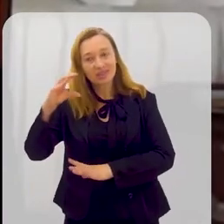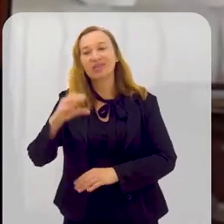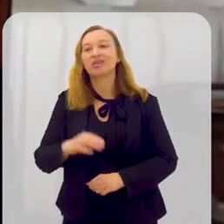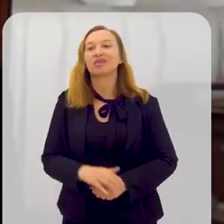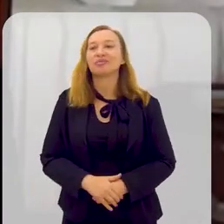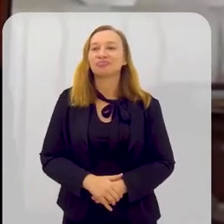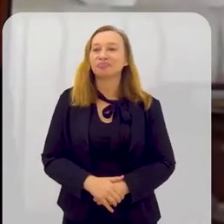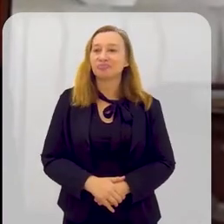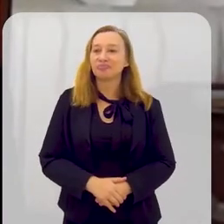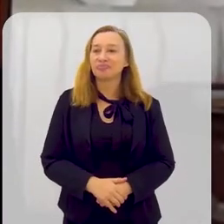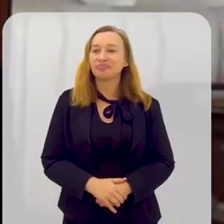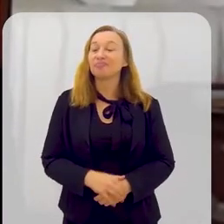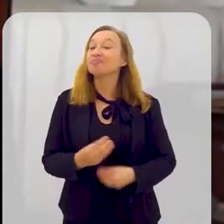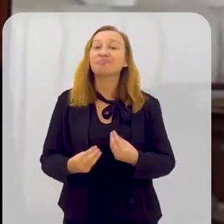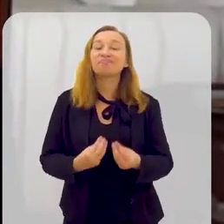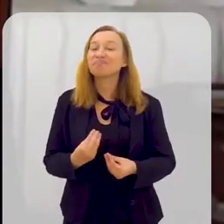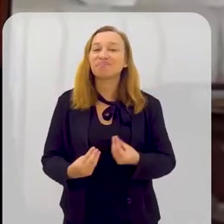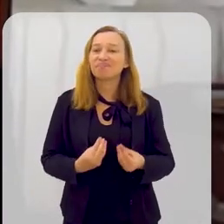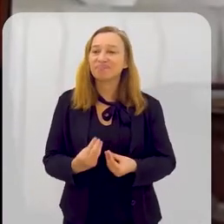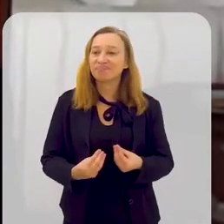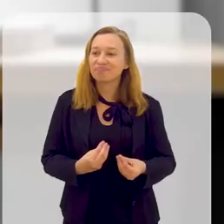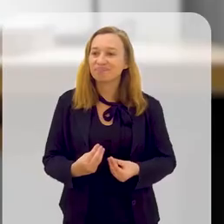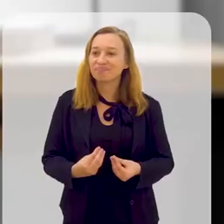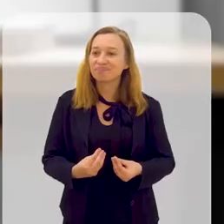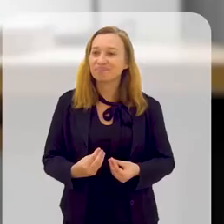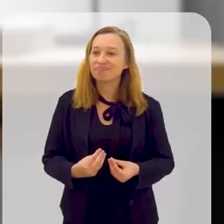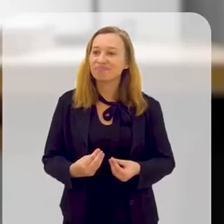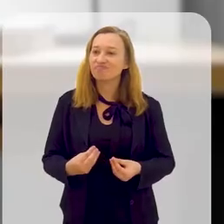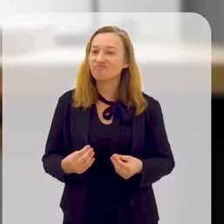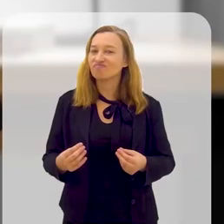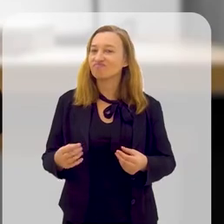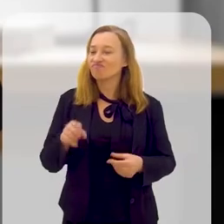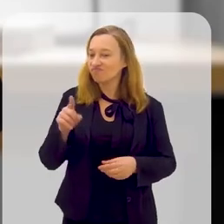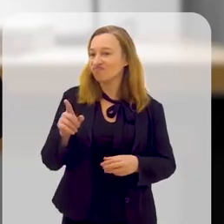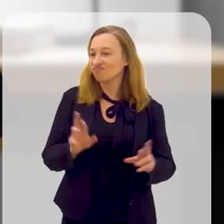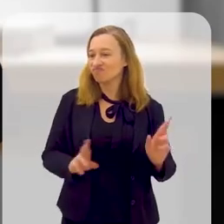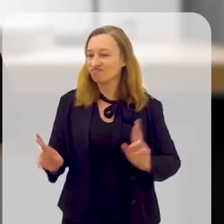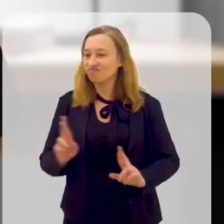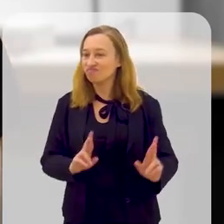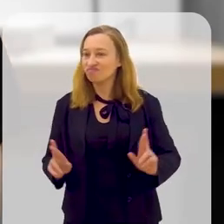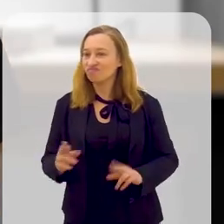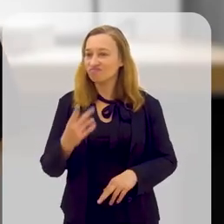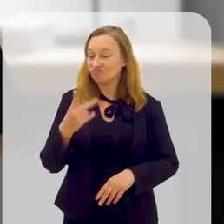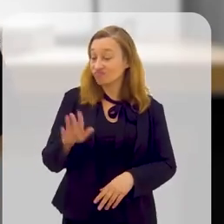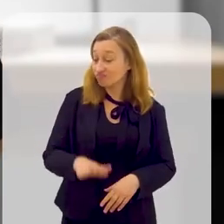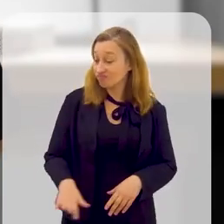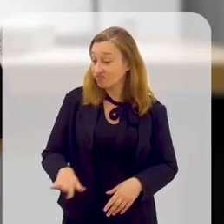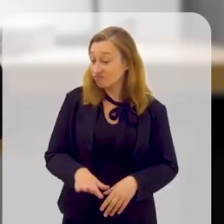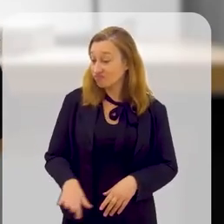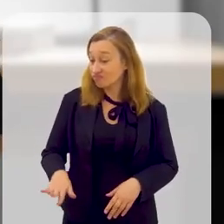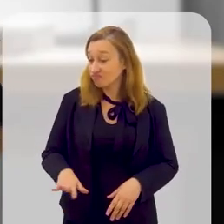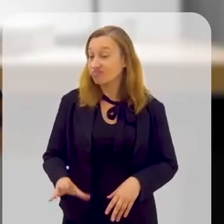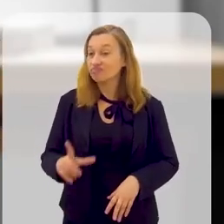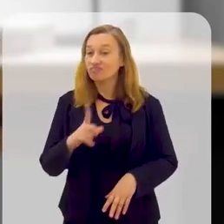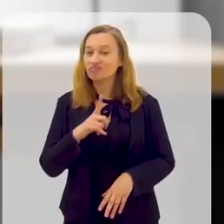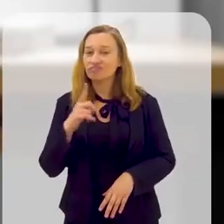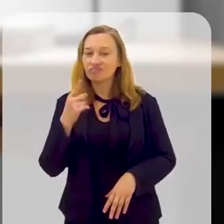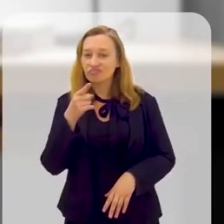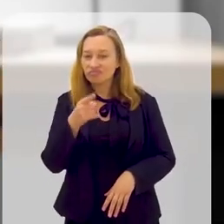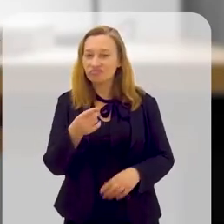científica como é que foi isso você faz alguma relação da sua infância